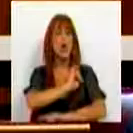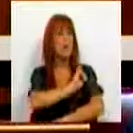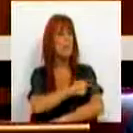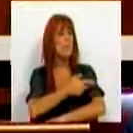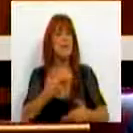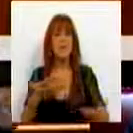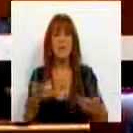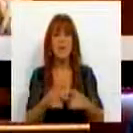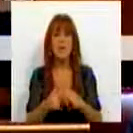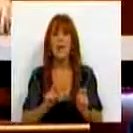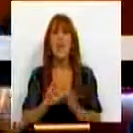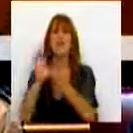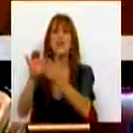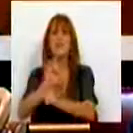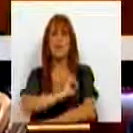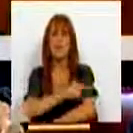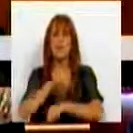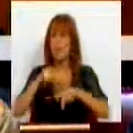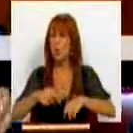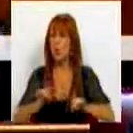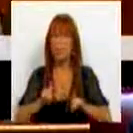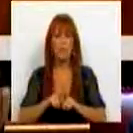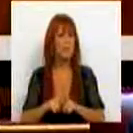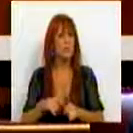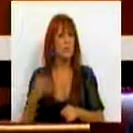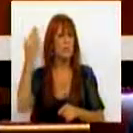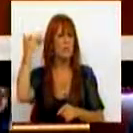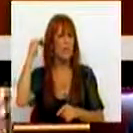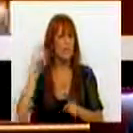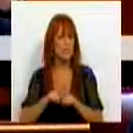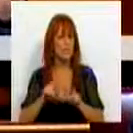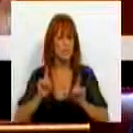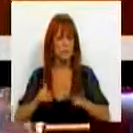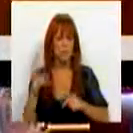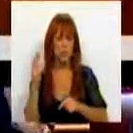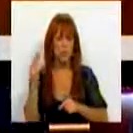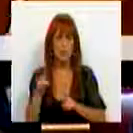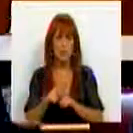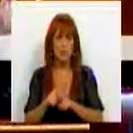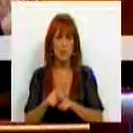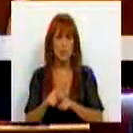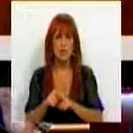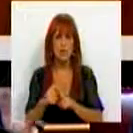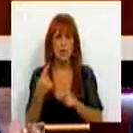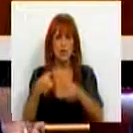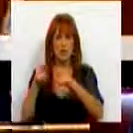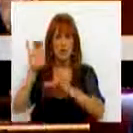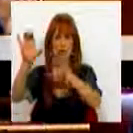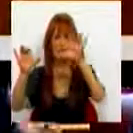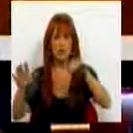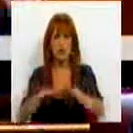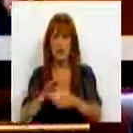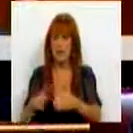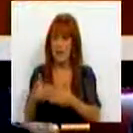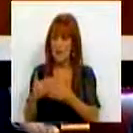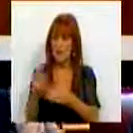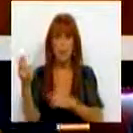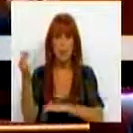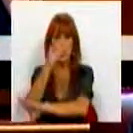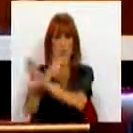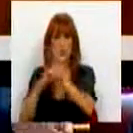competências não se coloca hoje. Colocou-se no dia em que a União, os diferentes Estados-membros atribuíram à